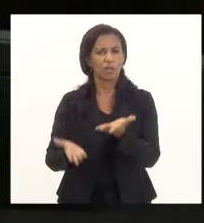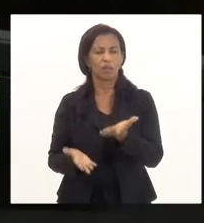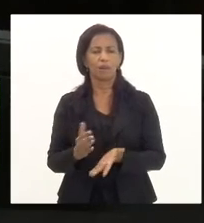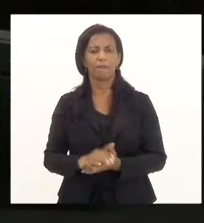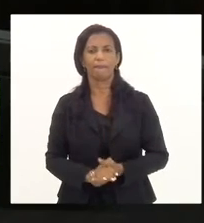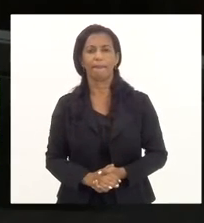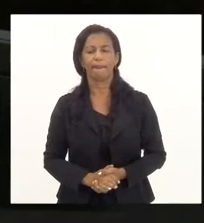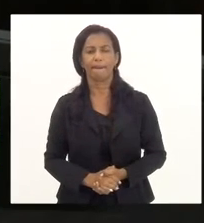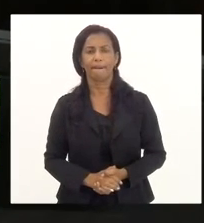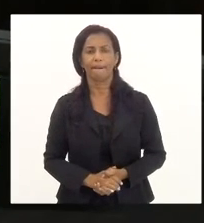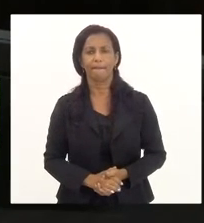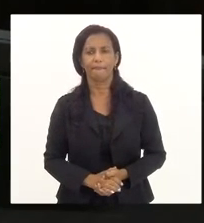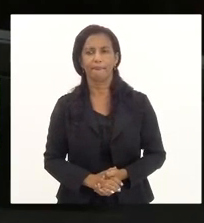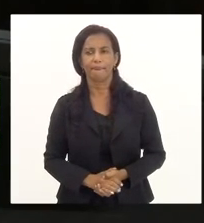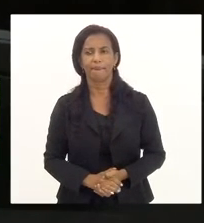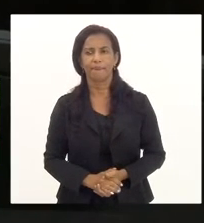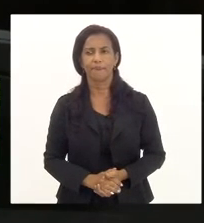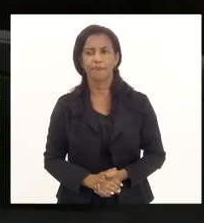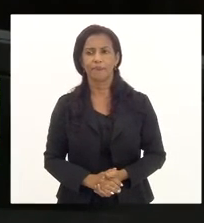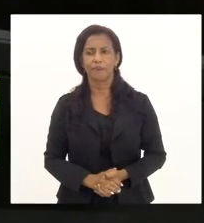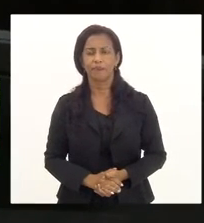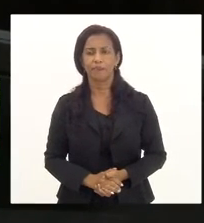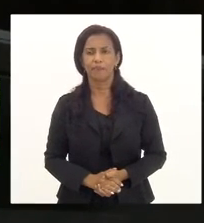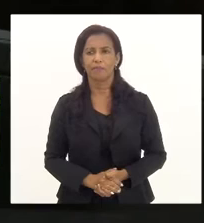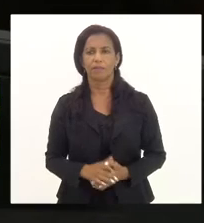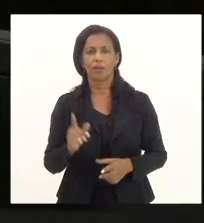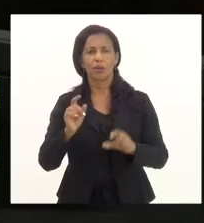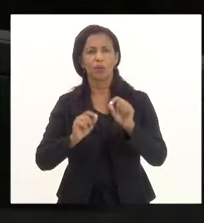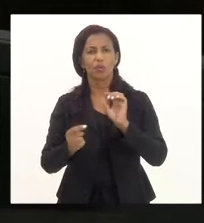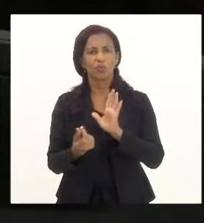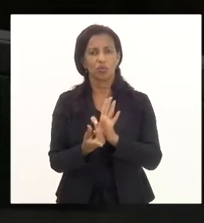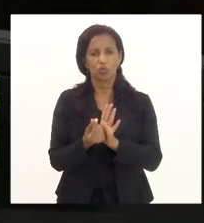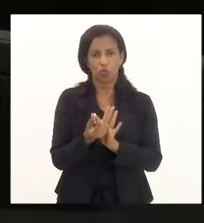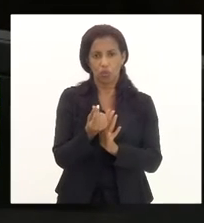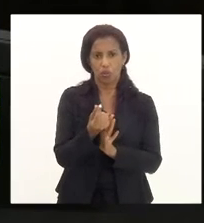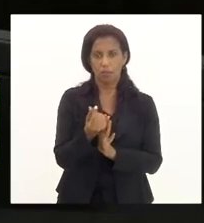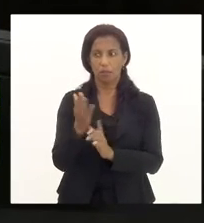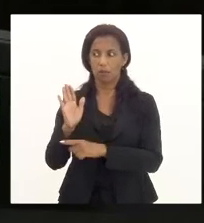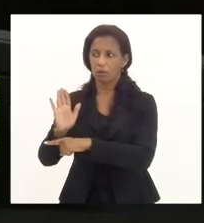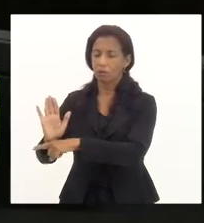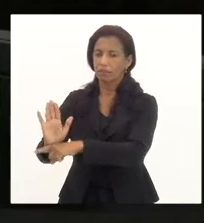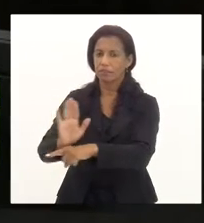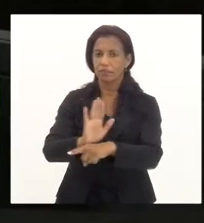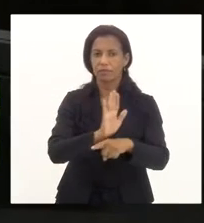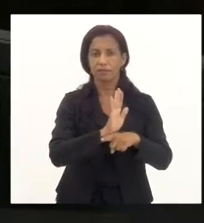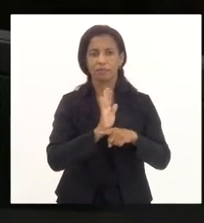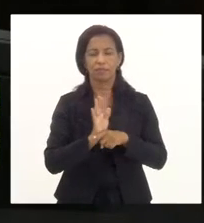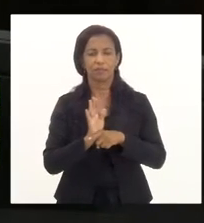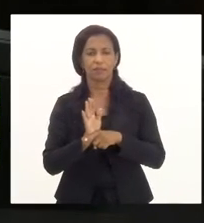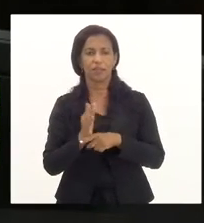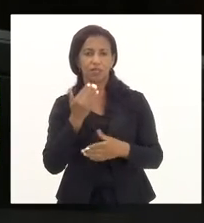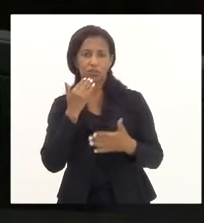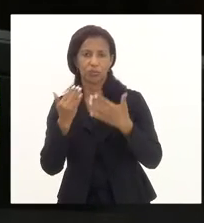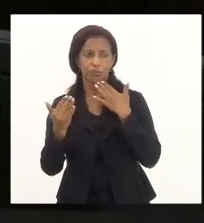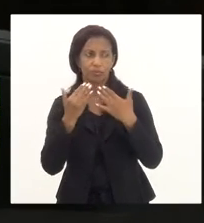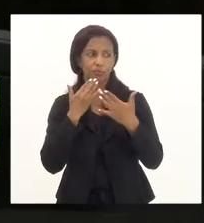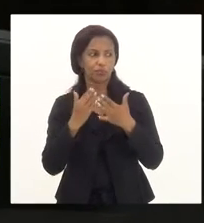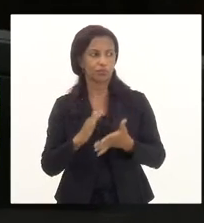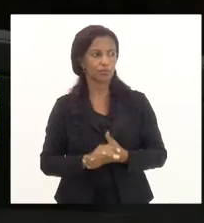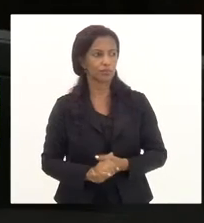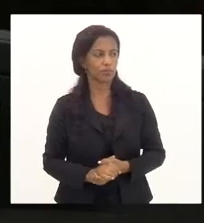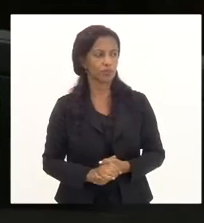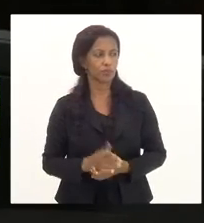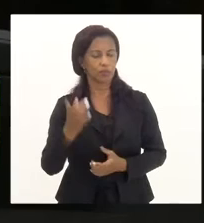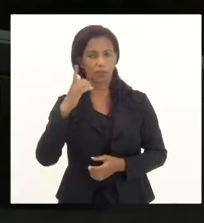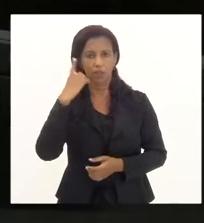é e o que a gente tem de orçamento para atender essas demandas é